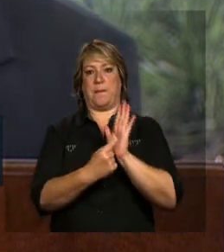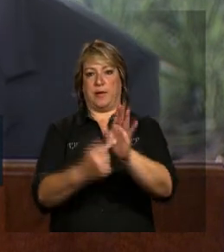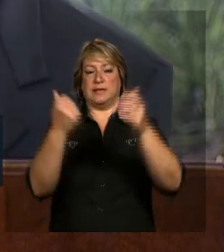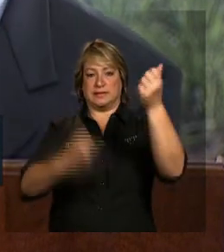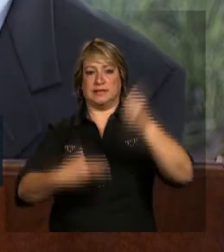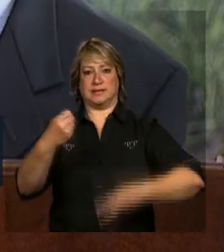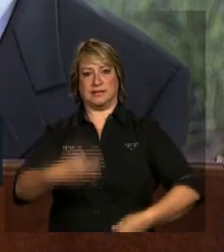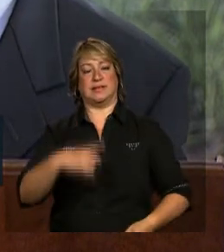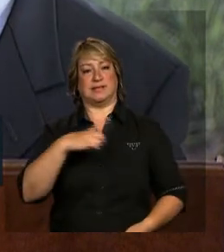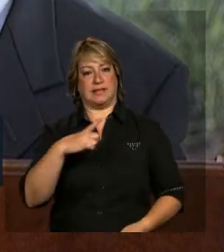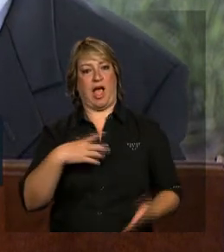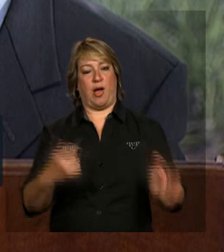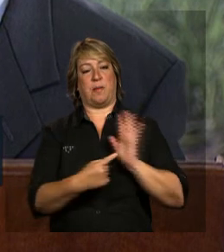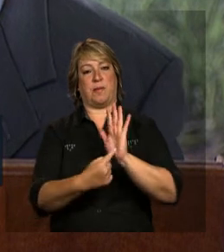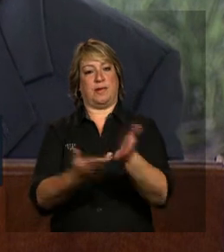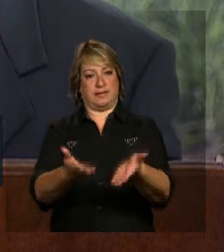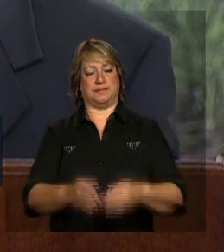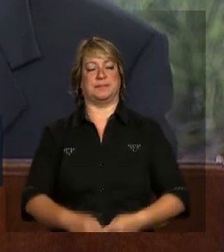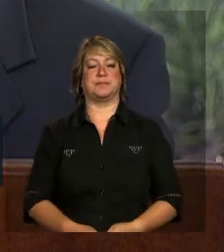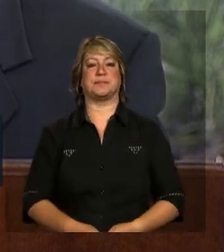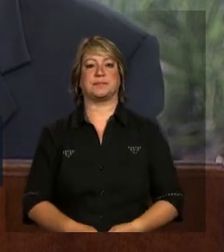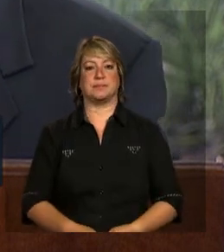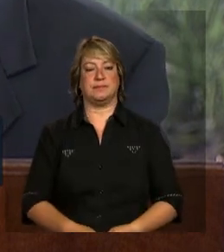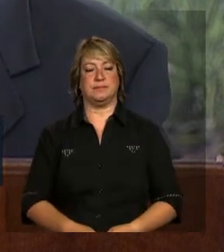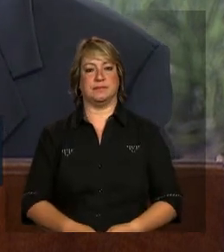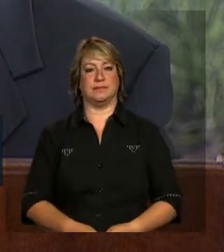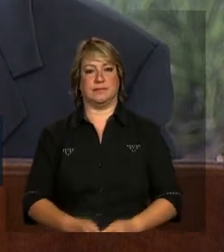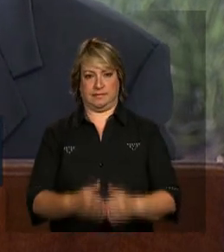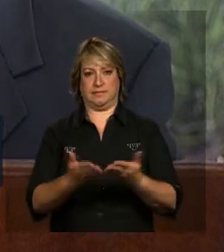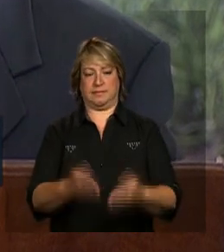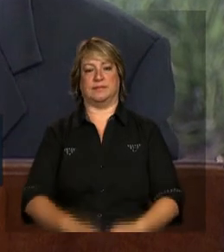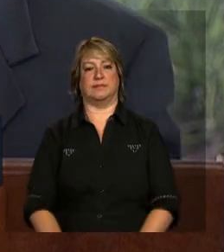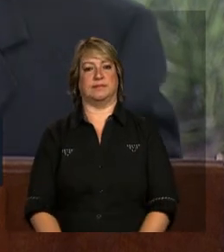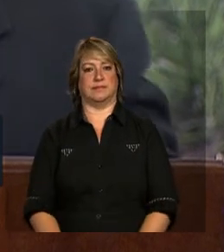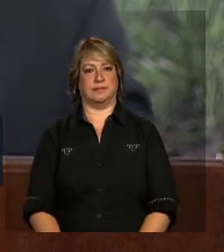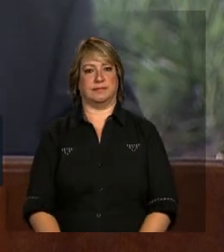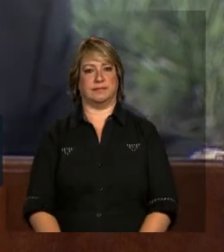está sendo apresentado a seguir por favor